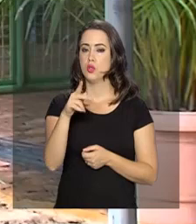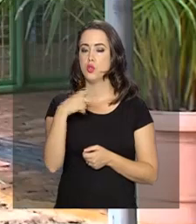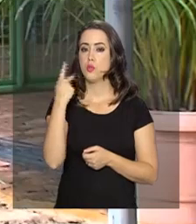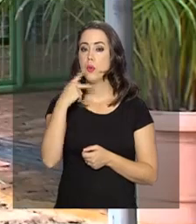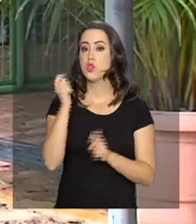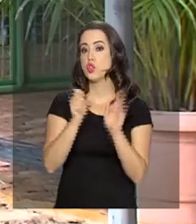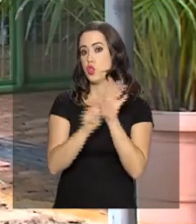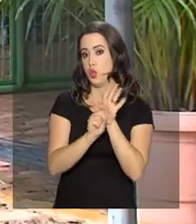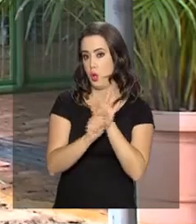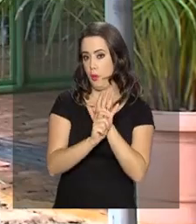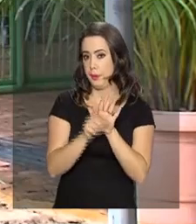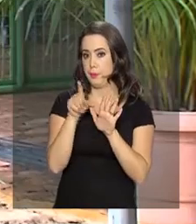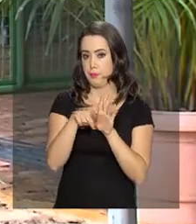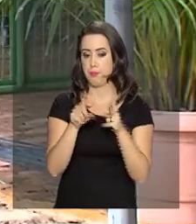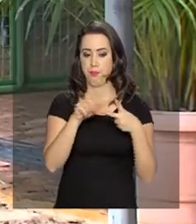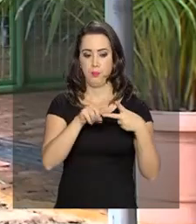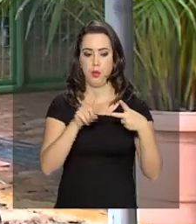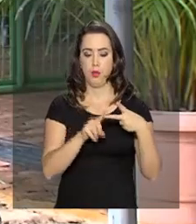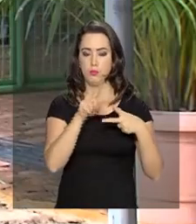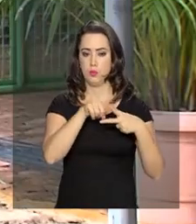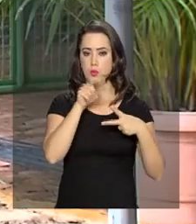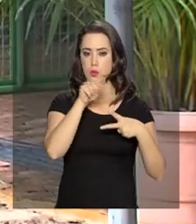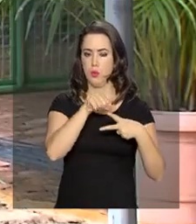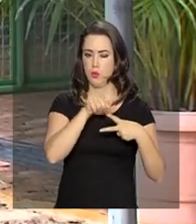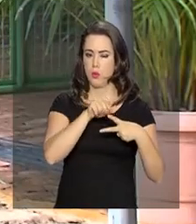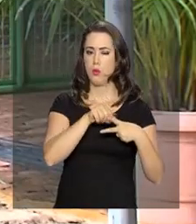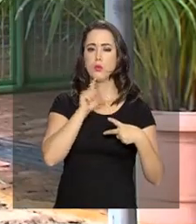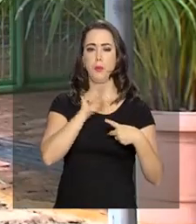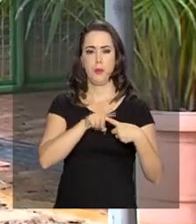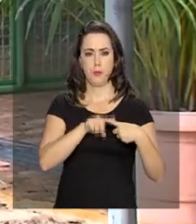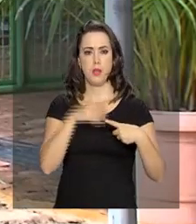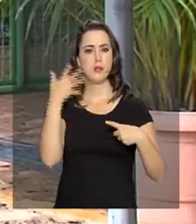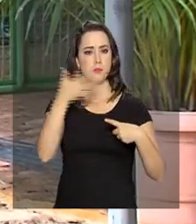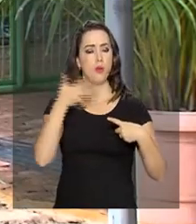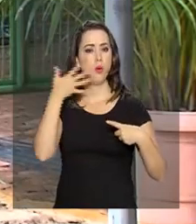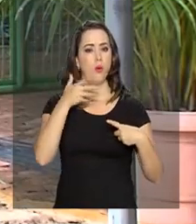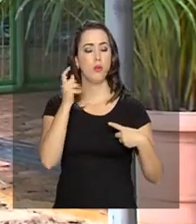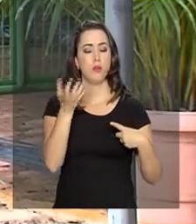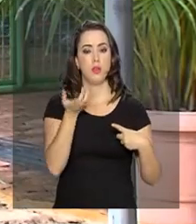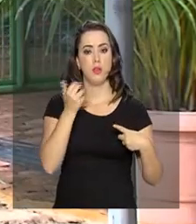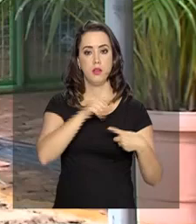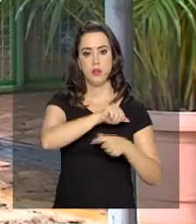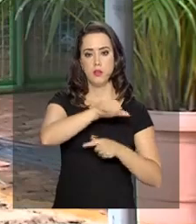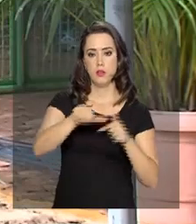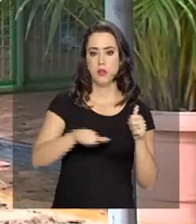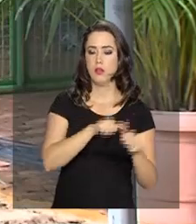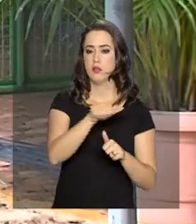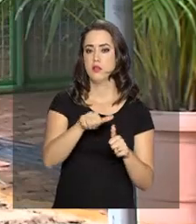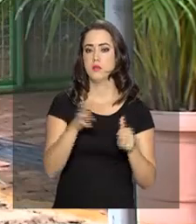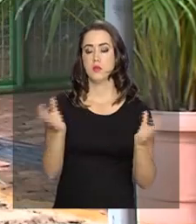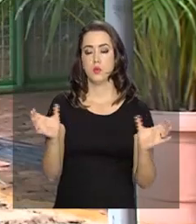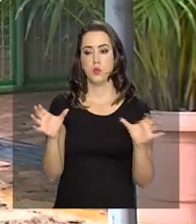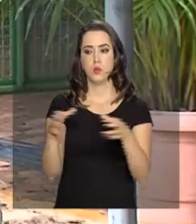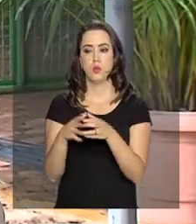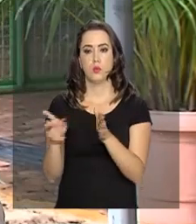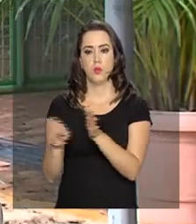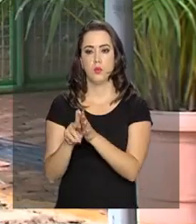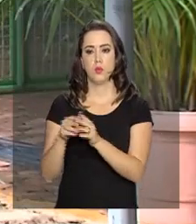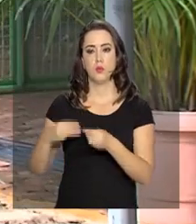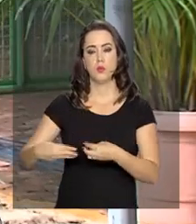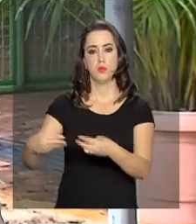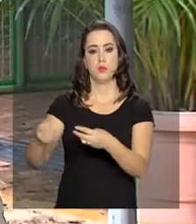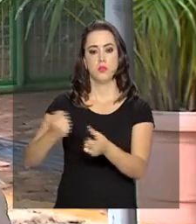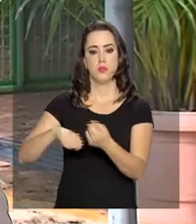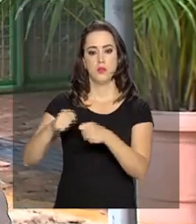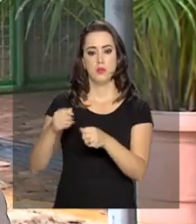Bom, sobre o COAF, Sérgio Moro explicou que pretende transferir esse órgão, que atualmente é do Ministério da